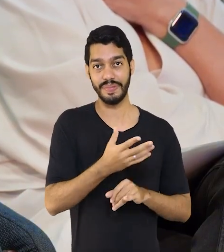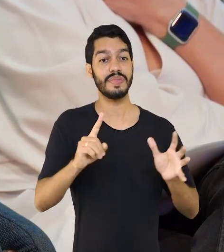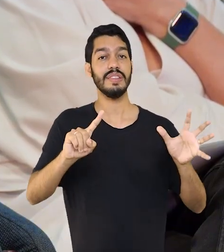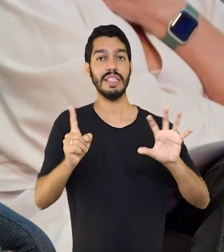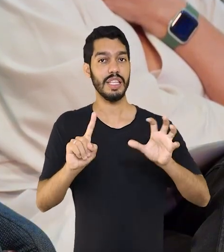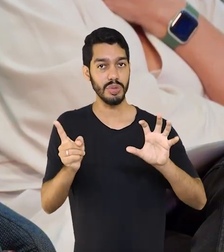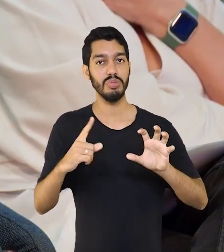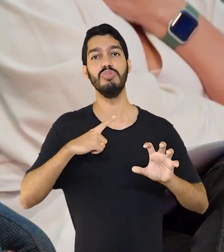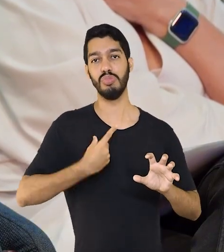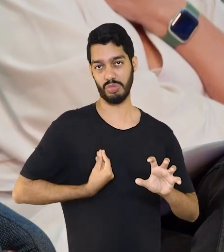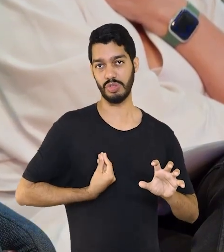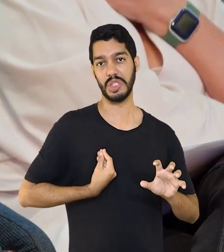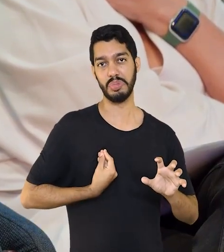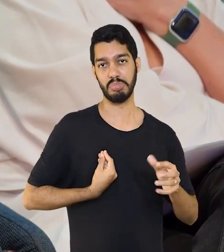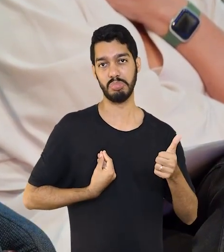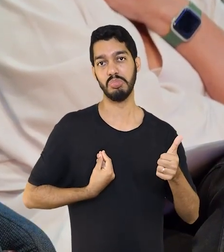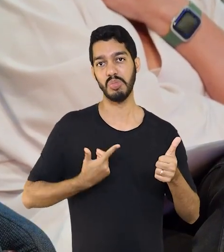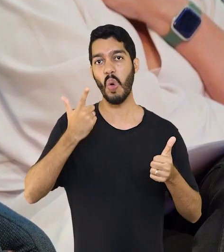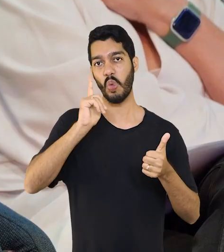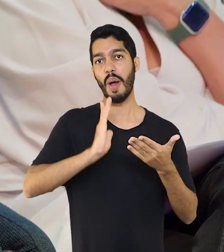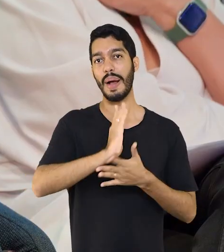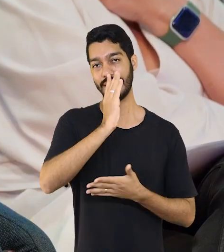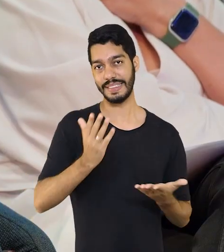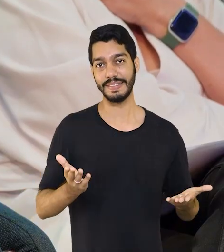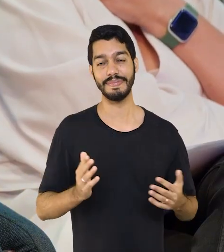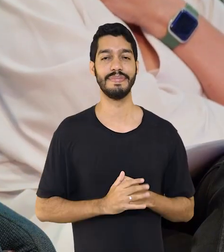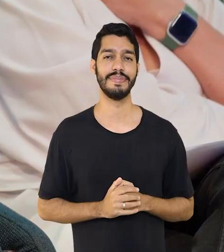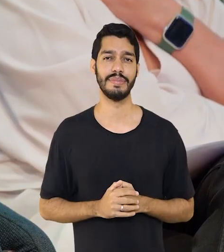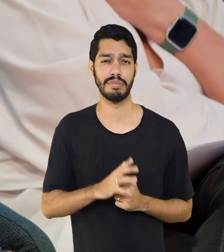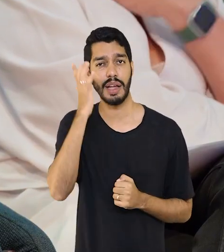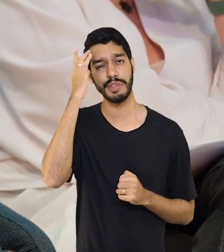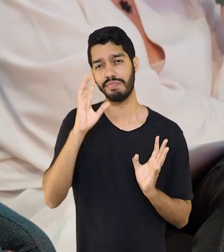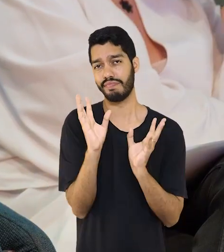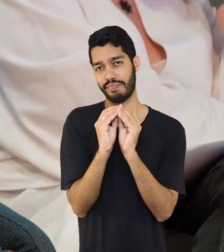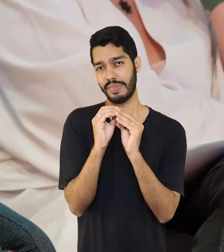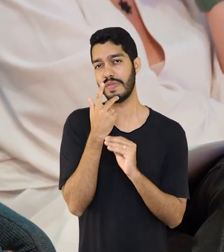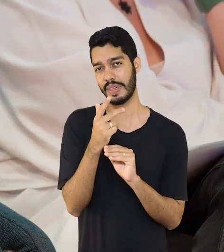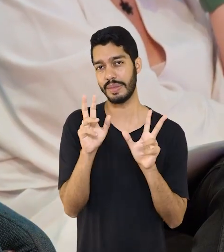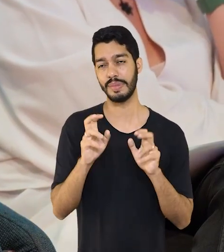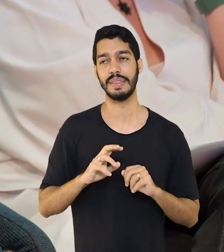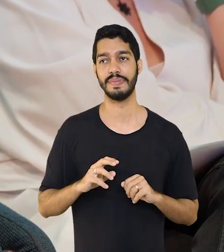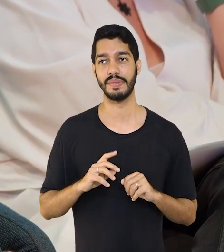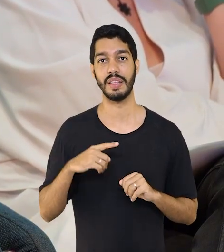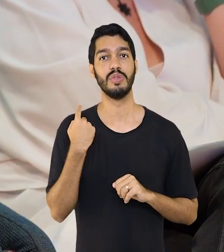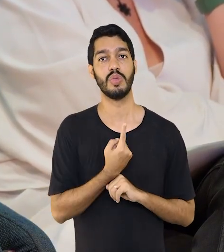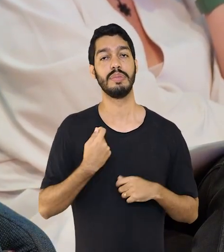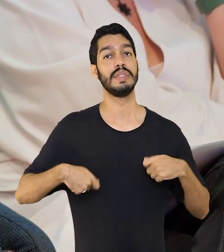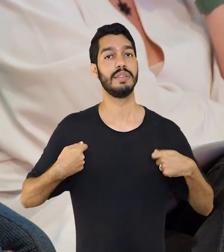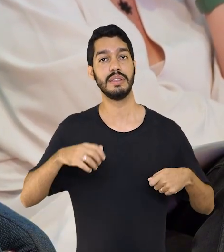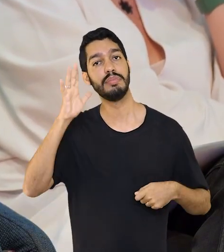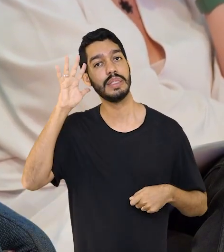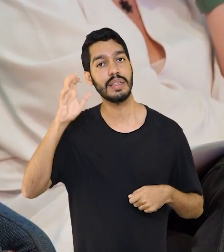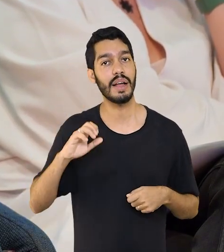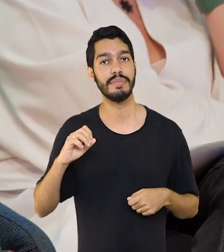rádio chega legal nesses lugares. Então, acho que é isso. Assim, para concluir a minha fala, acho